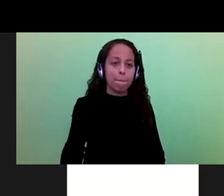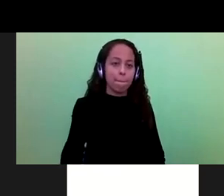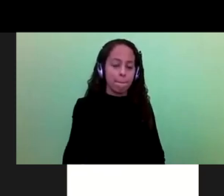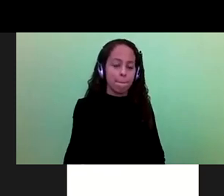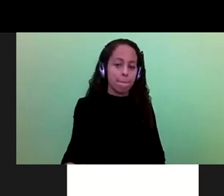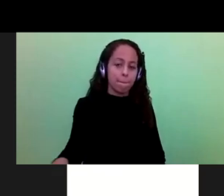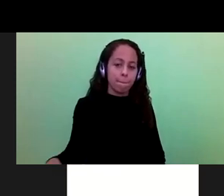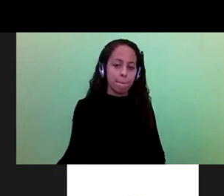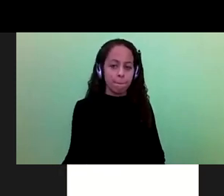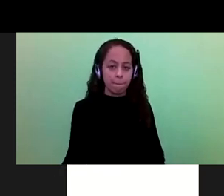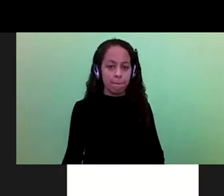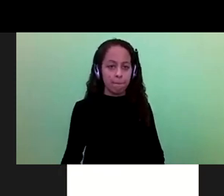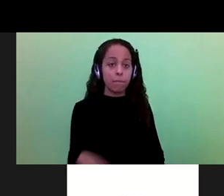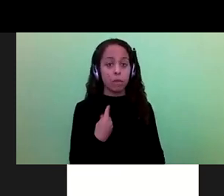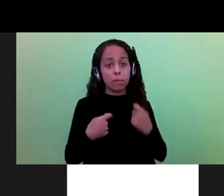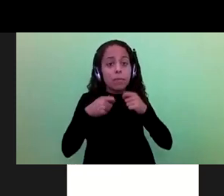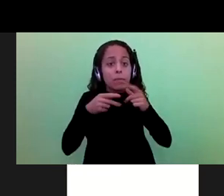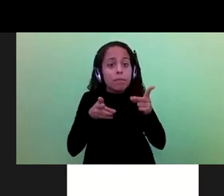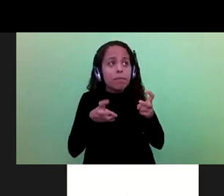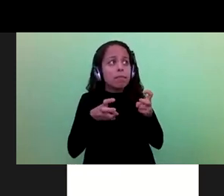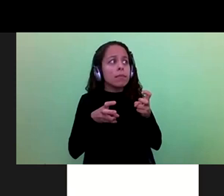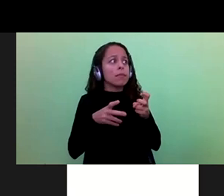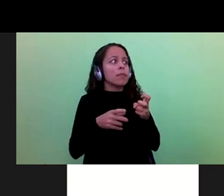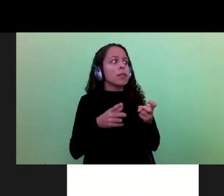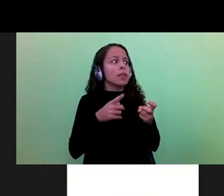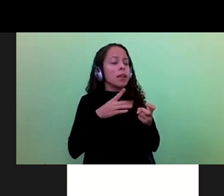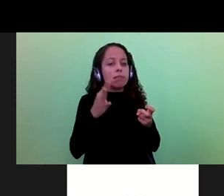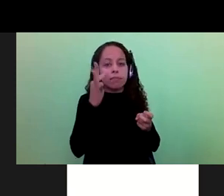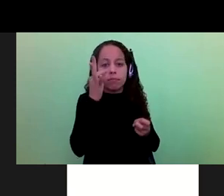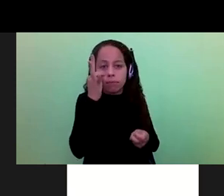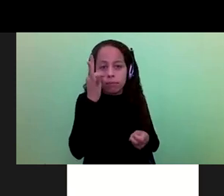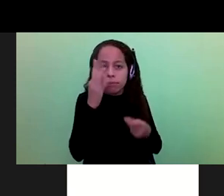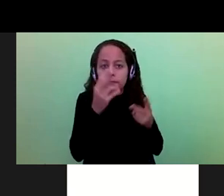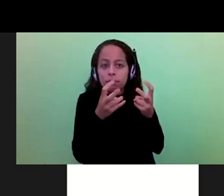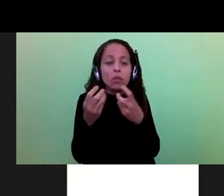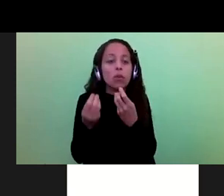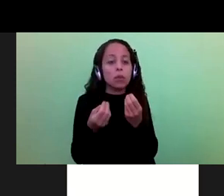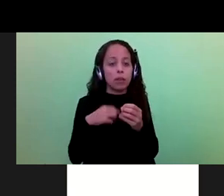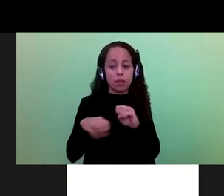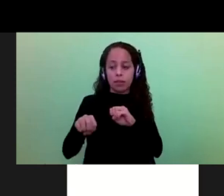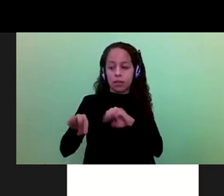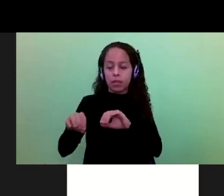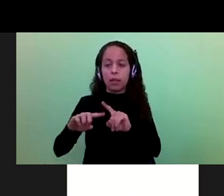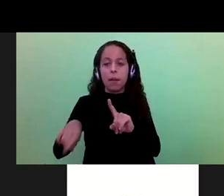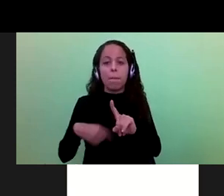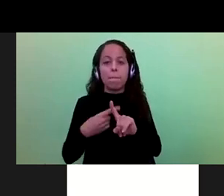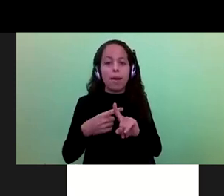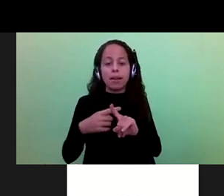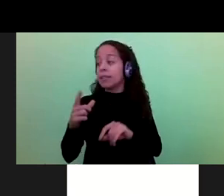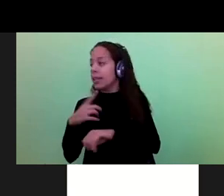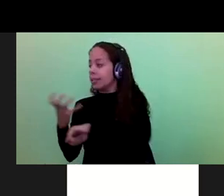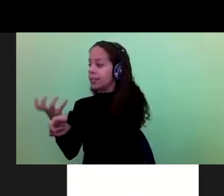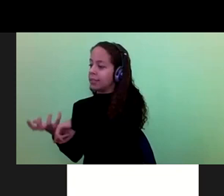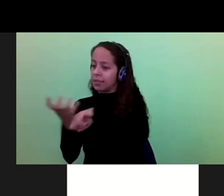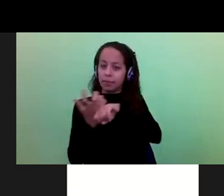perceber e viver, exercitar a educação integrada e a